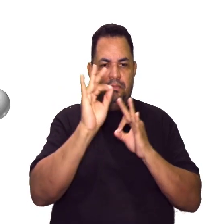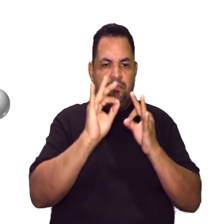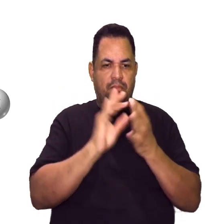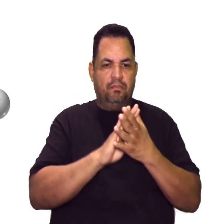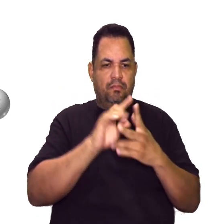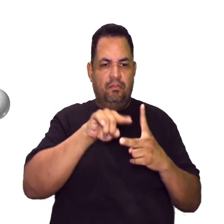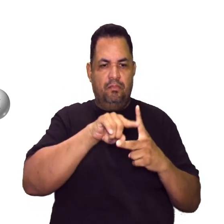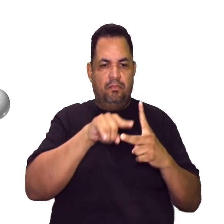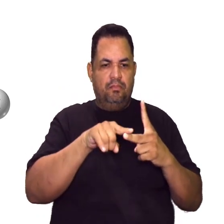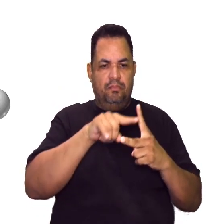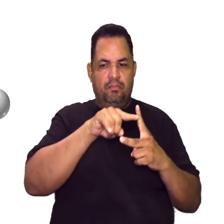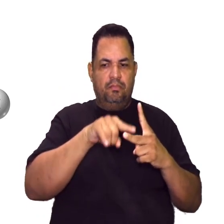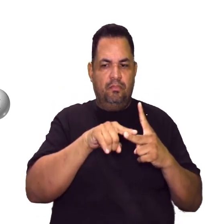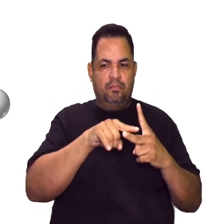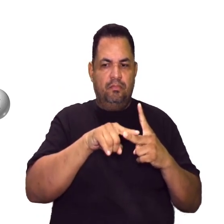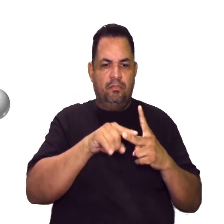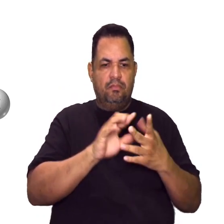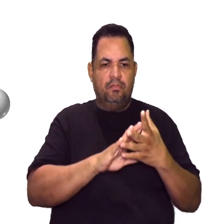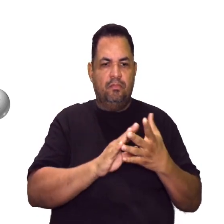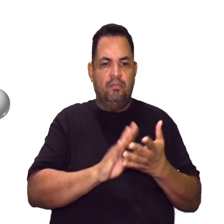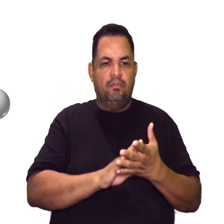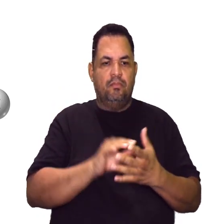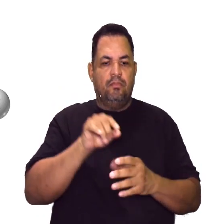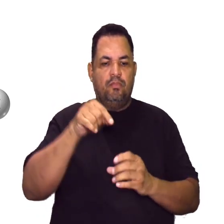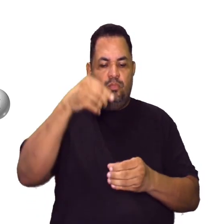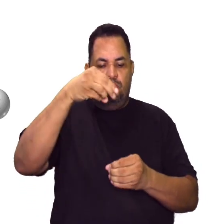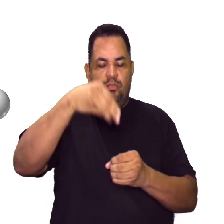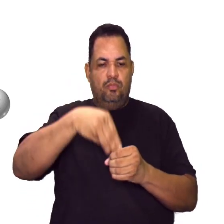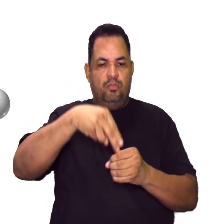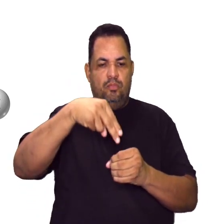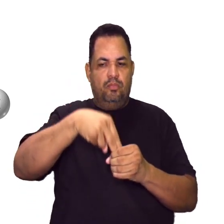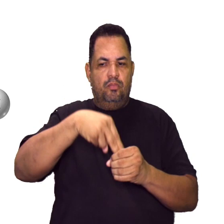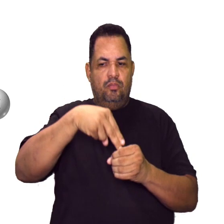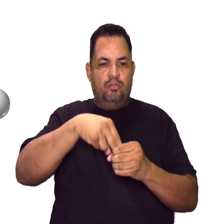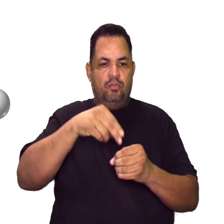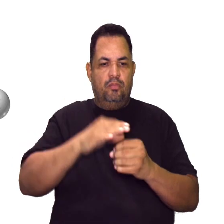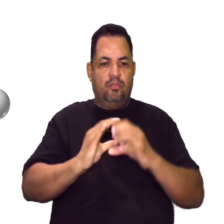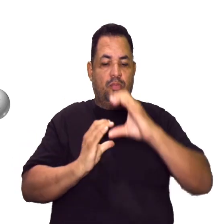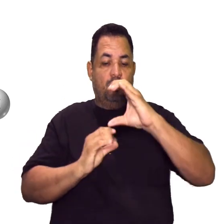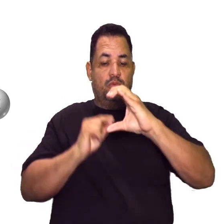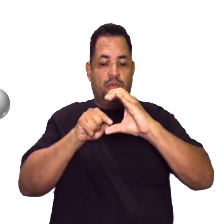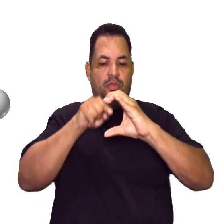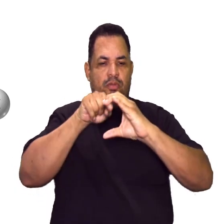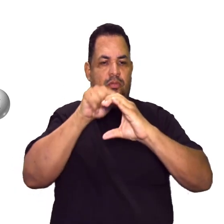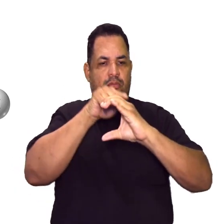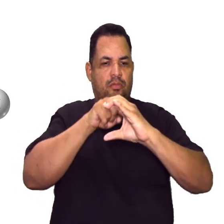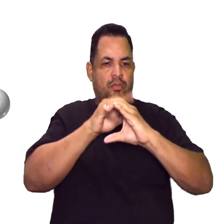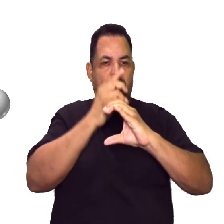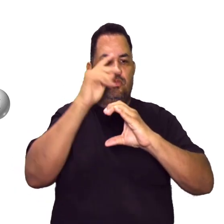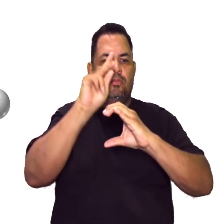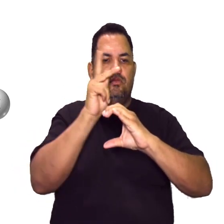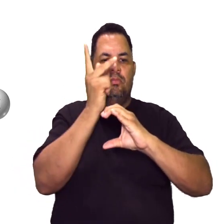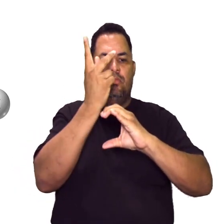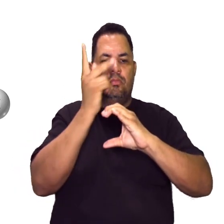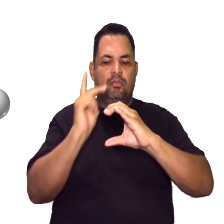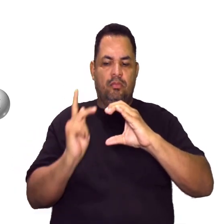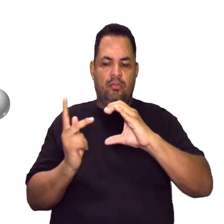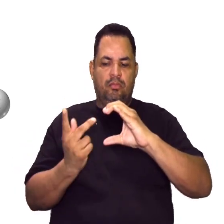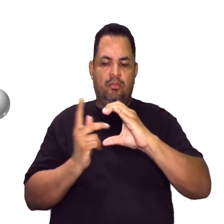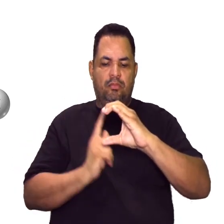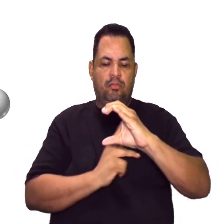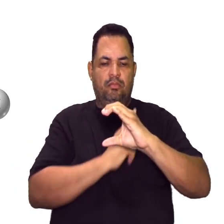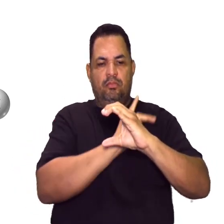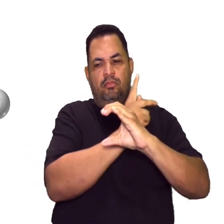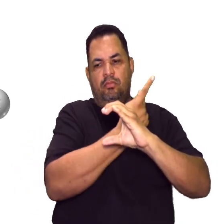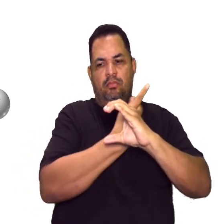dos ângulos entre os núcleos dos átomos de hidrogênio. Então, um átomo de carbono com 4